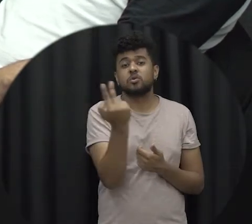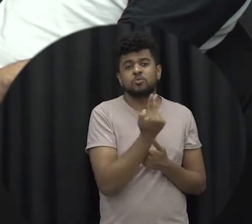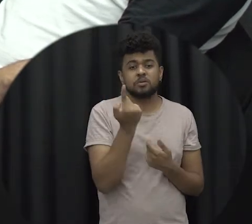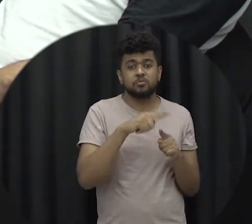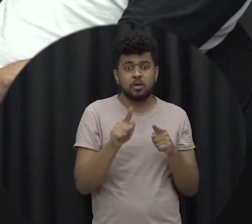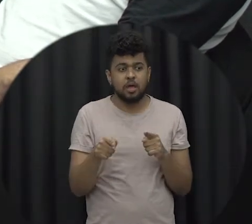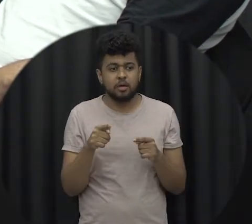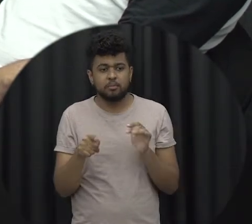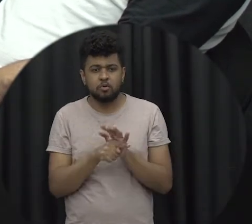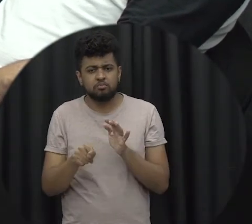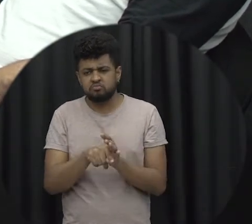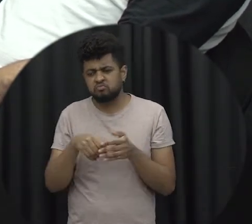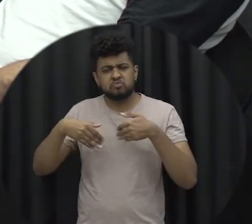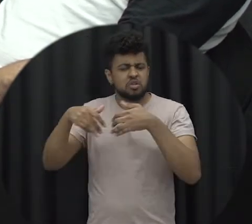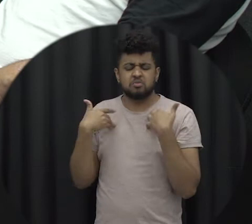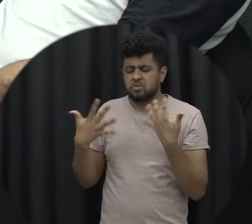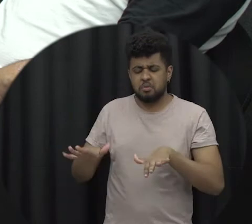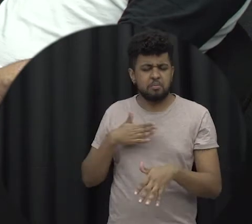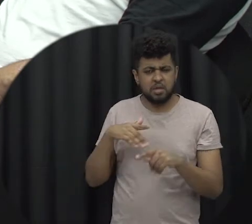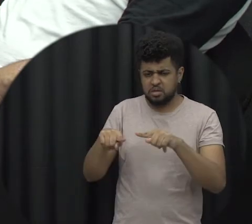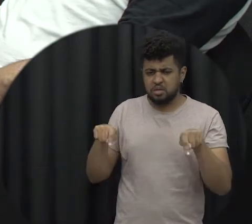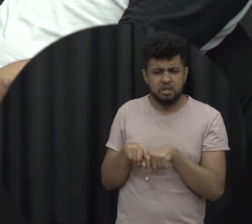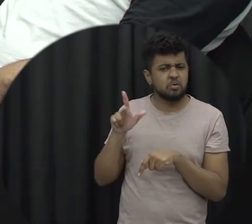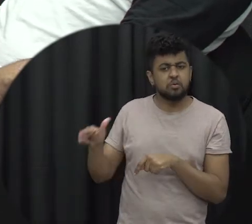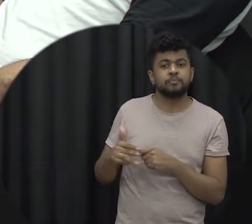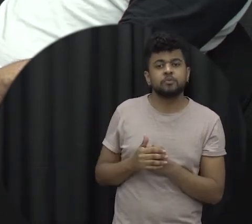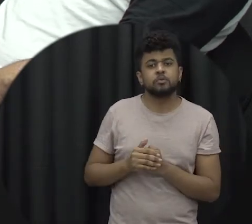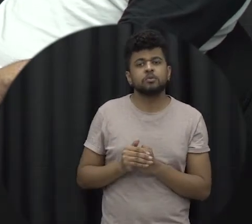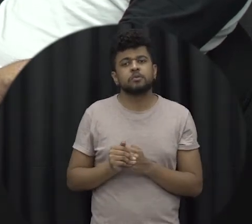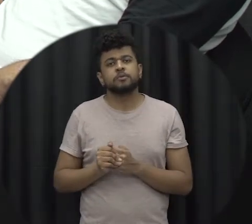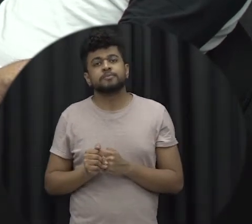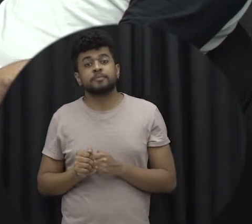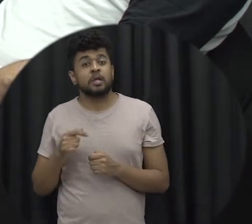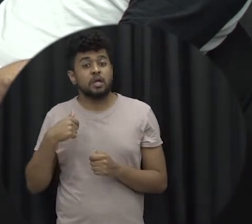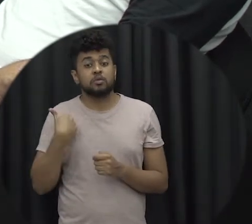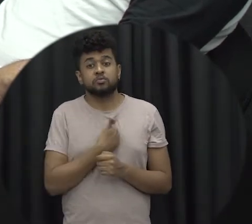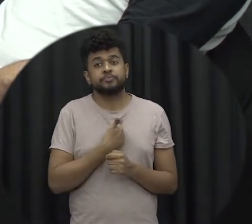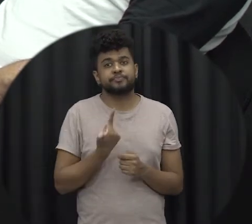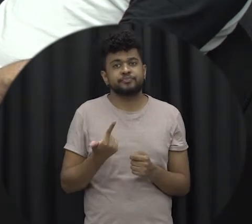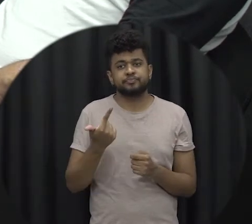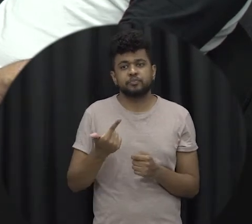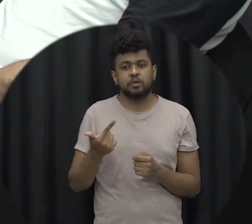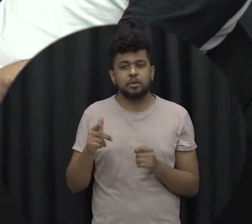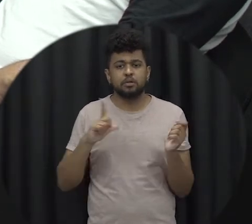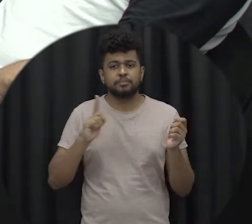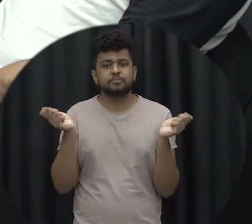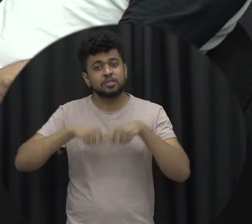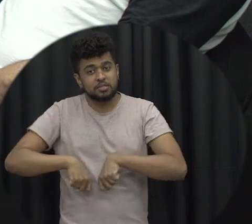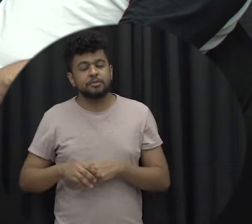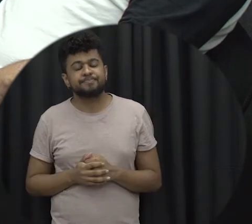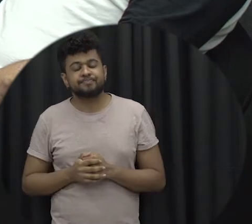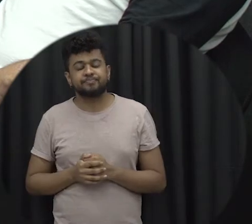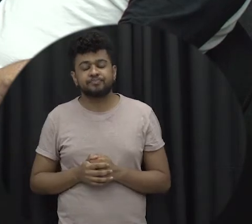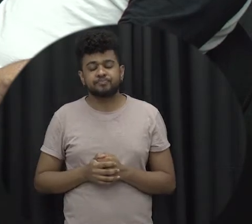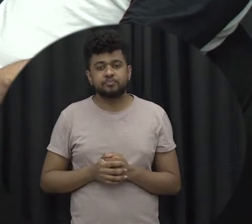que ele excreta pra fora. Tipo, eu não quero isso dentro da minha célula, não. Tchau. E é o que a gente usa, né? É o que é o nosso potencial. O